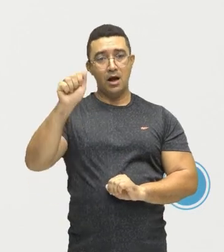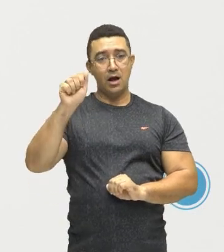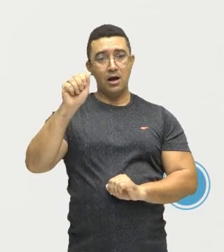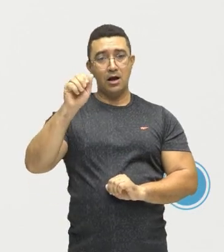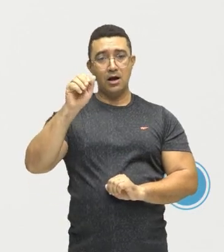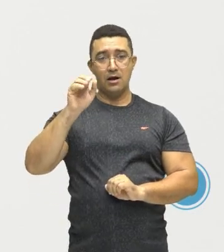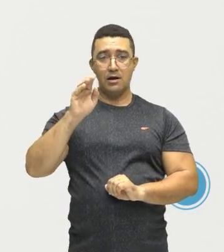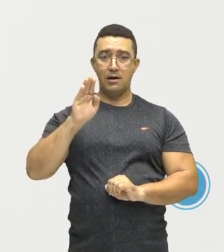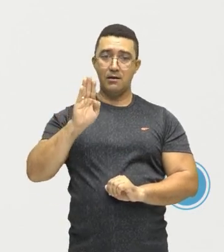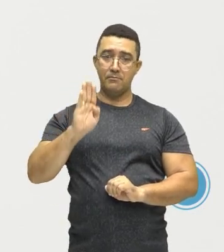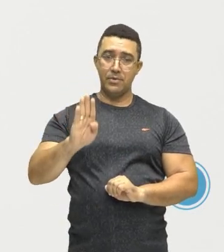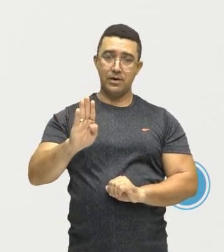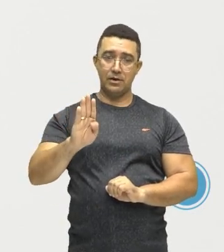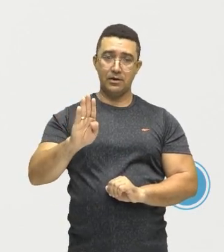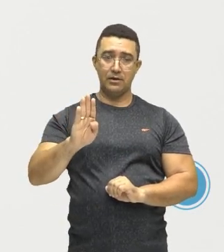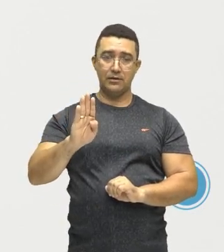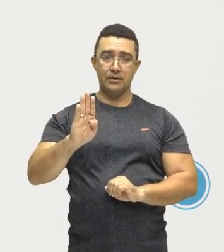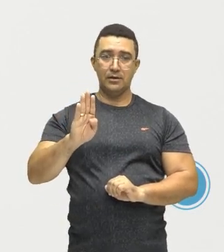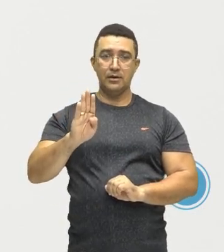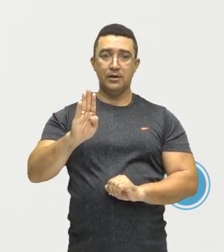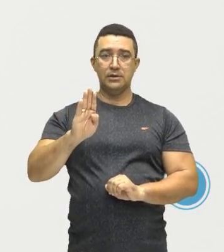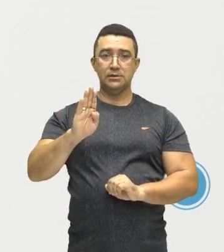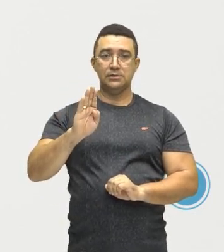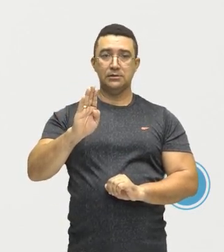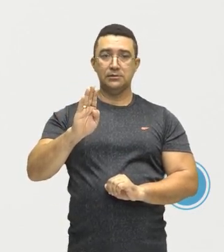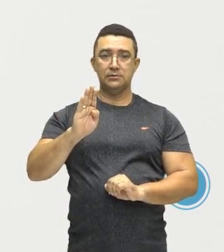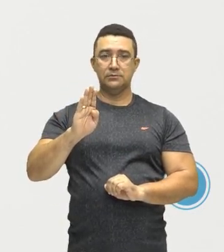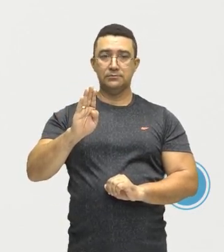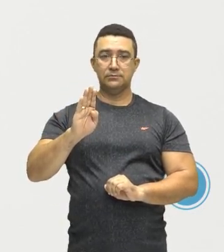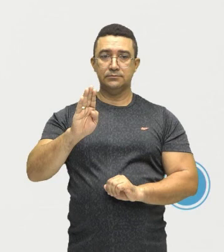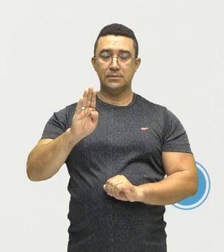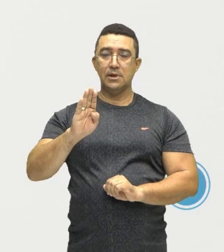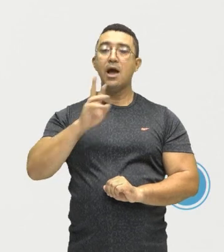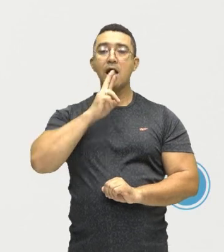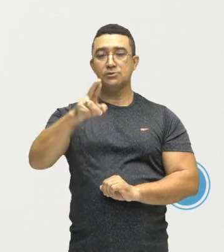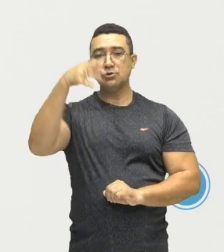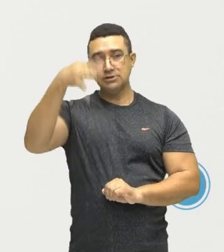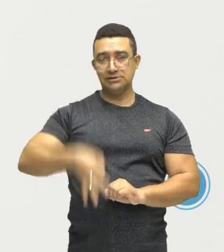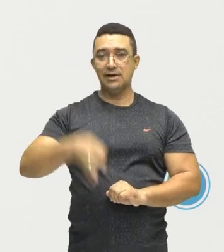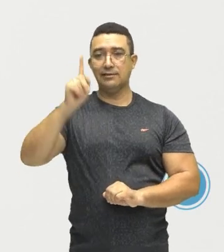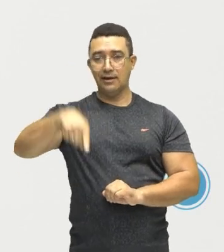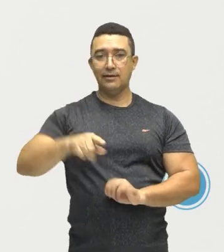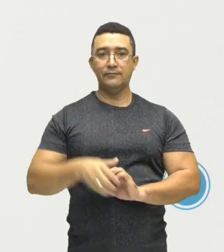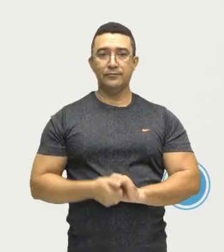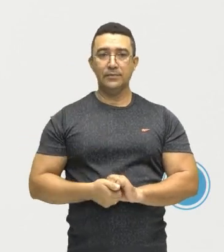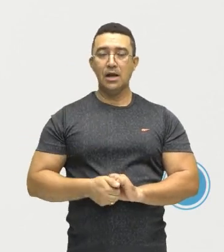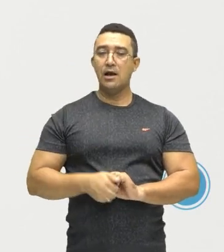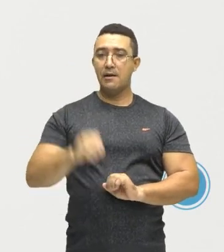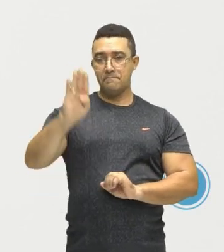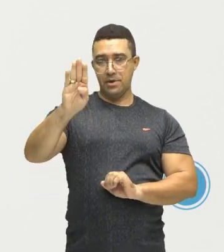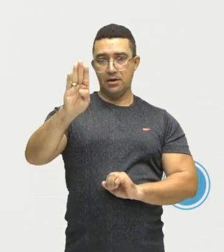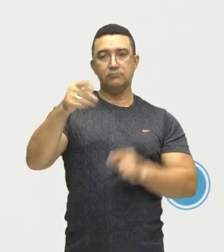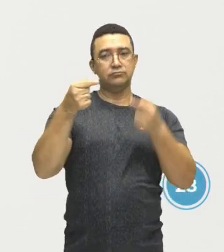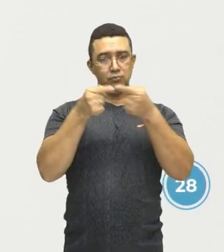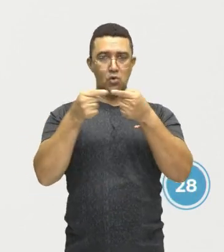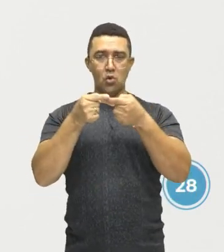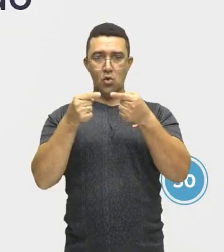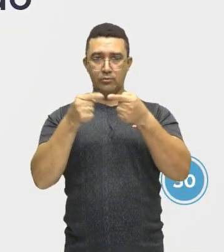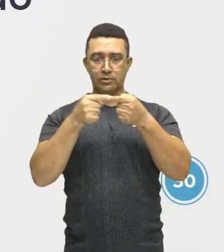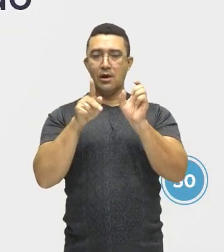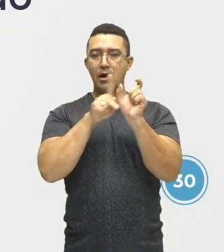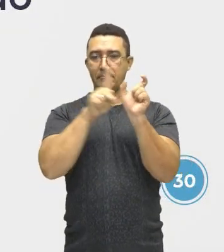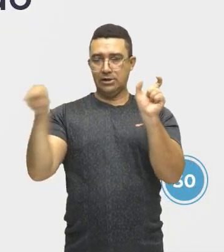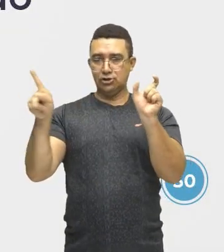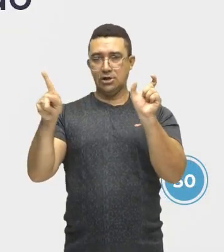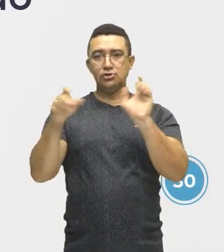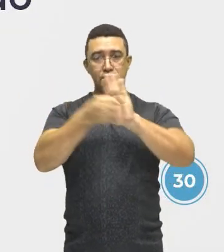C, não é a letra D. A resposta correta é a letra B,